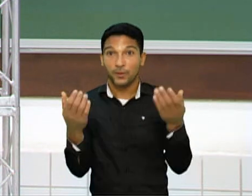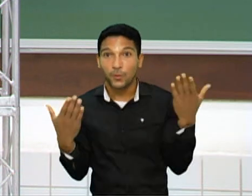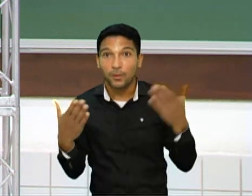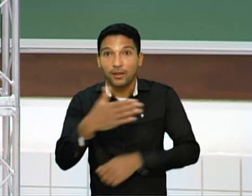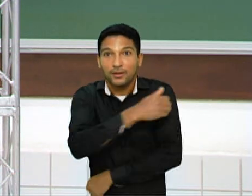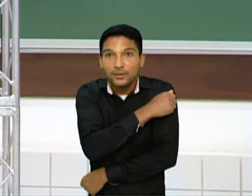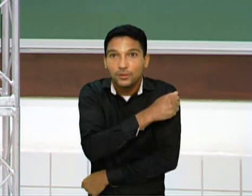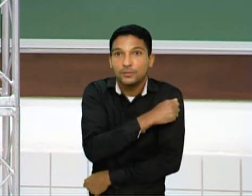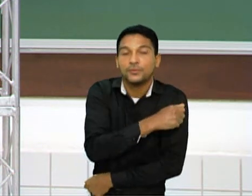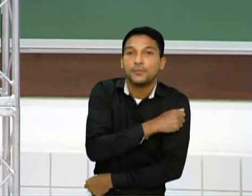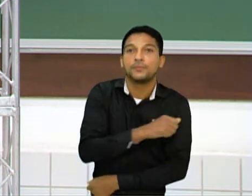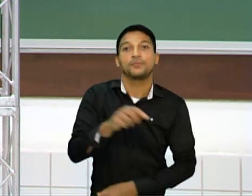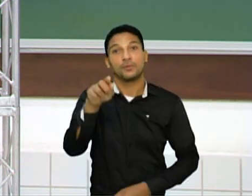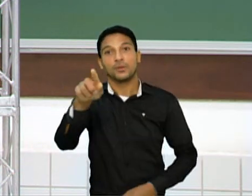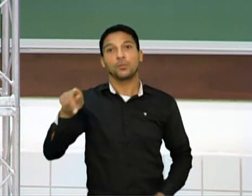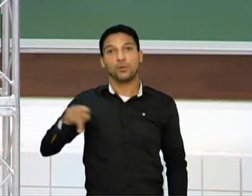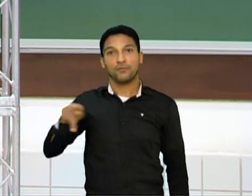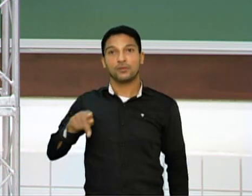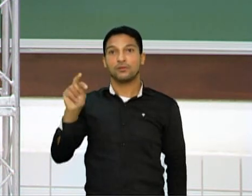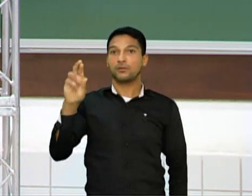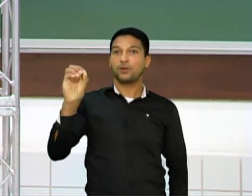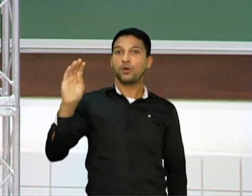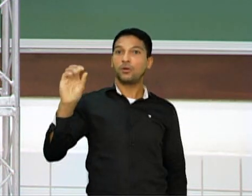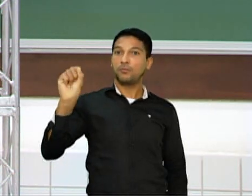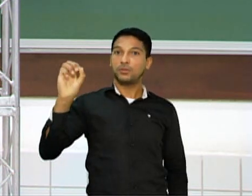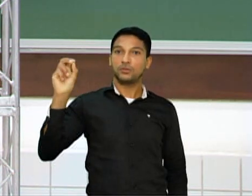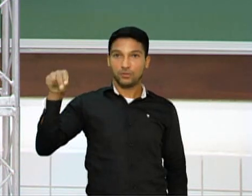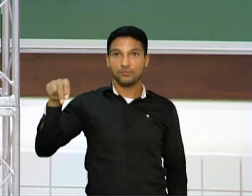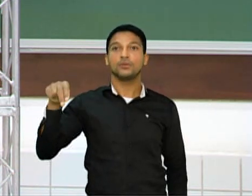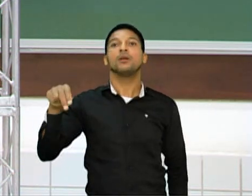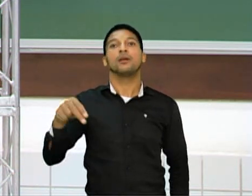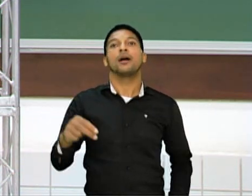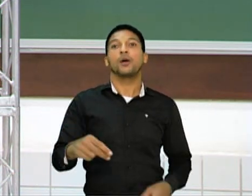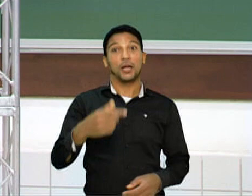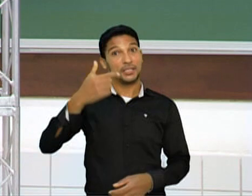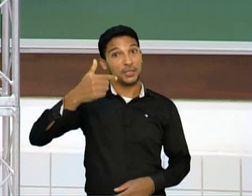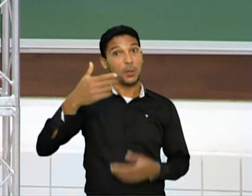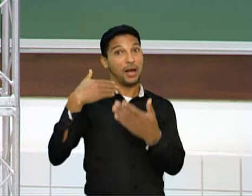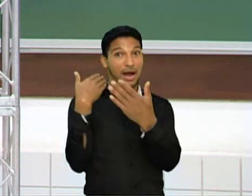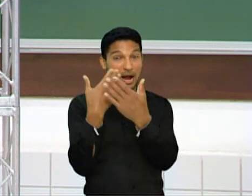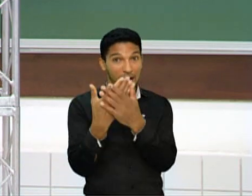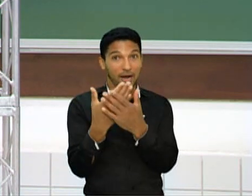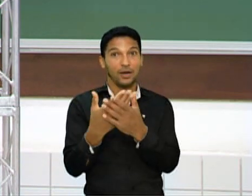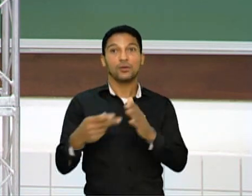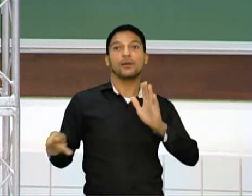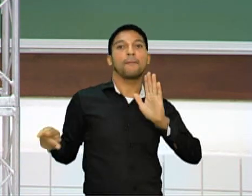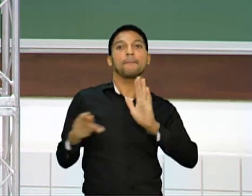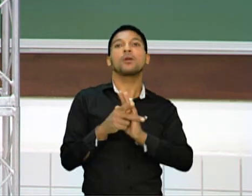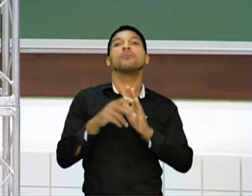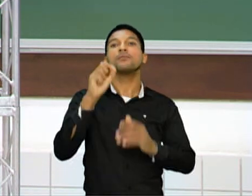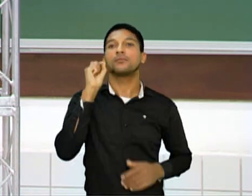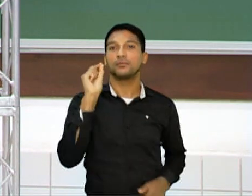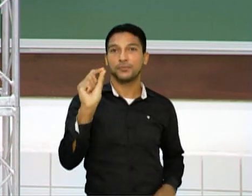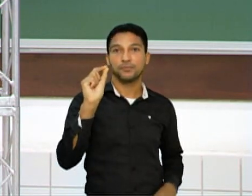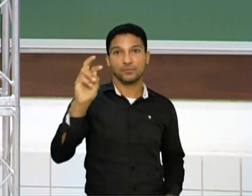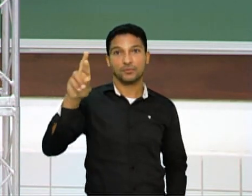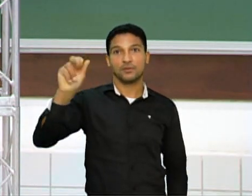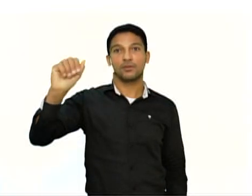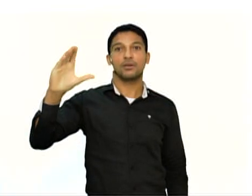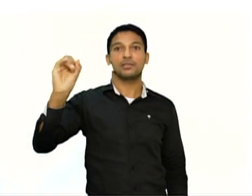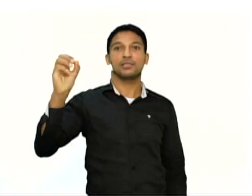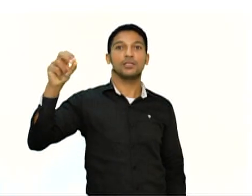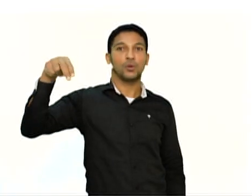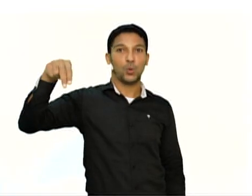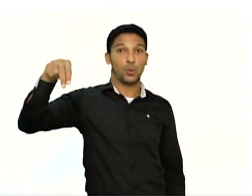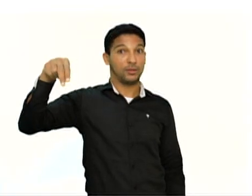Olá, estudante! Eu sou o professor Robson Mendonça, estou aqui para a segunda aula sobre racionalismo e falando